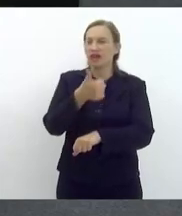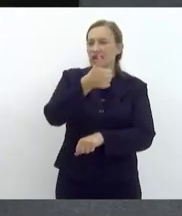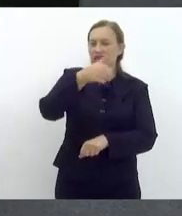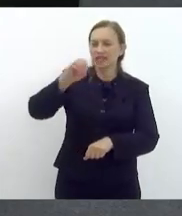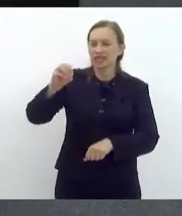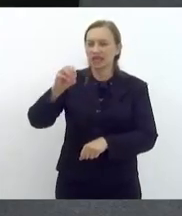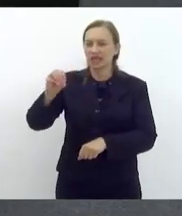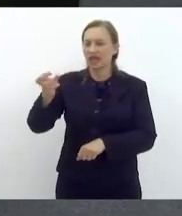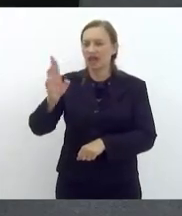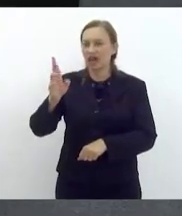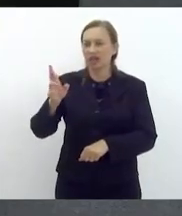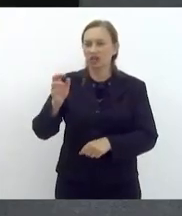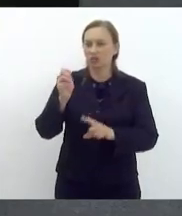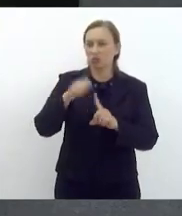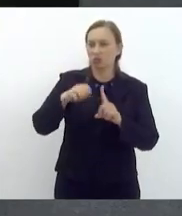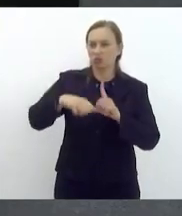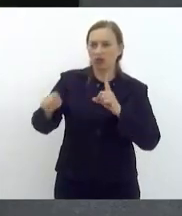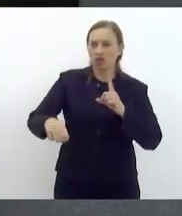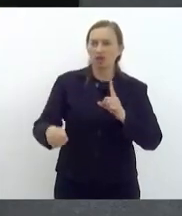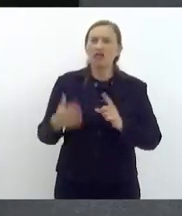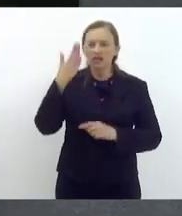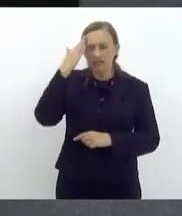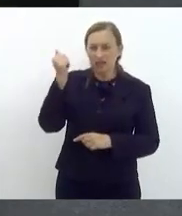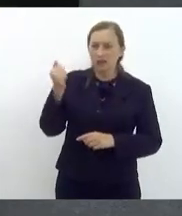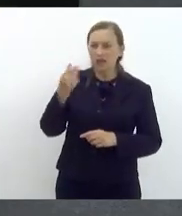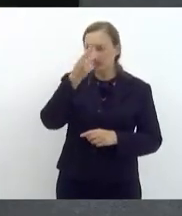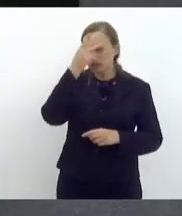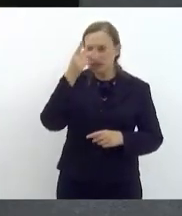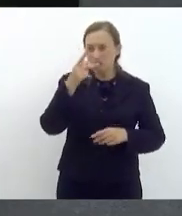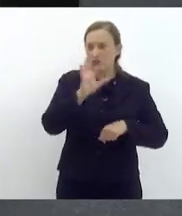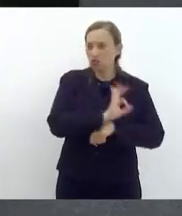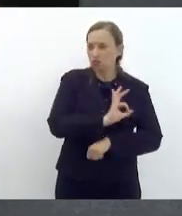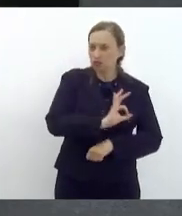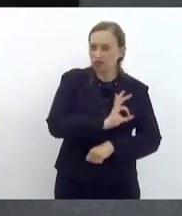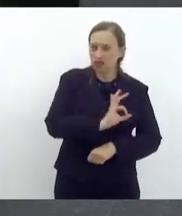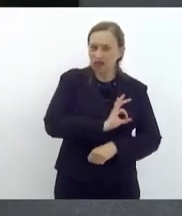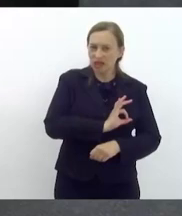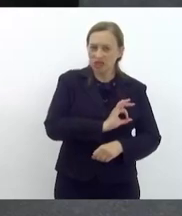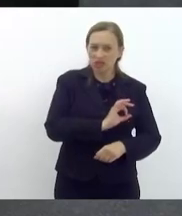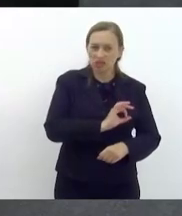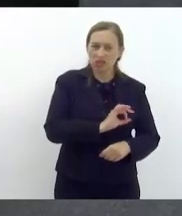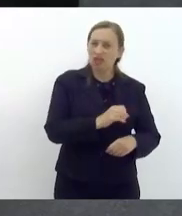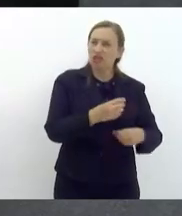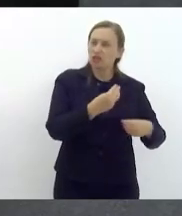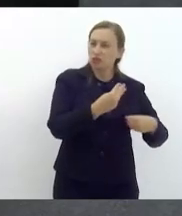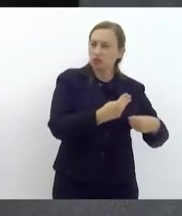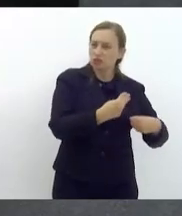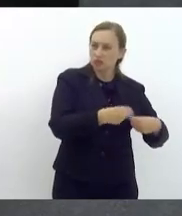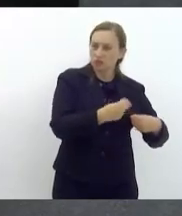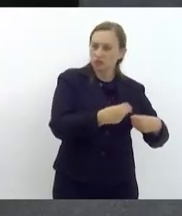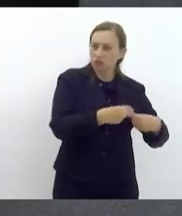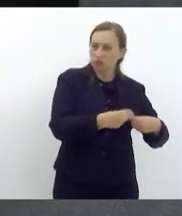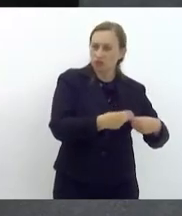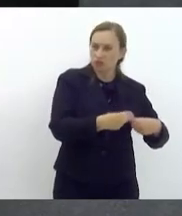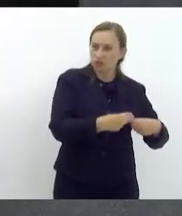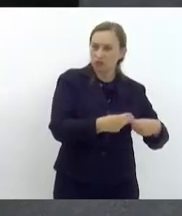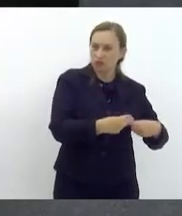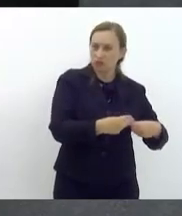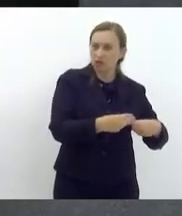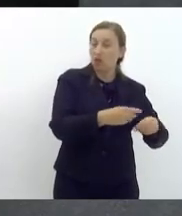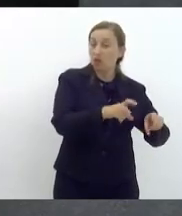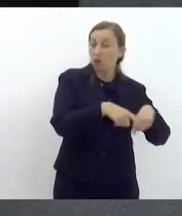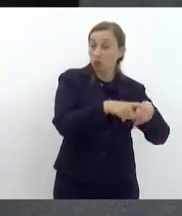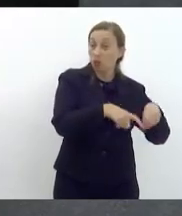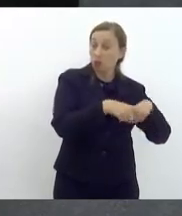interior para trabalhar na região metropolitana. ele vai receber vários PMs, ou melhor, ele vai receber 100 reais de vale transporte,